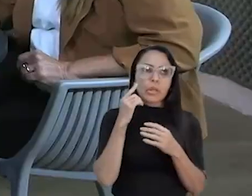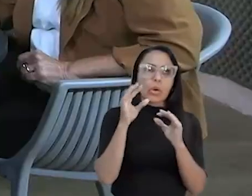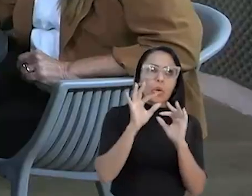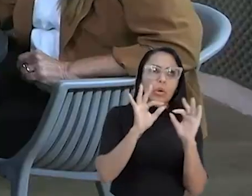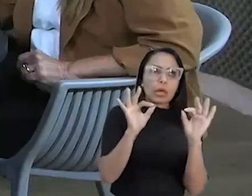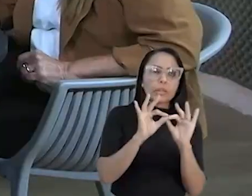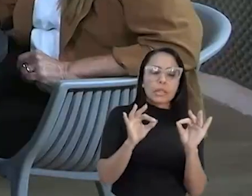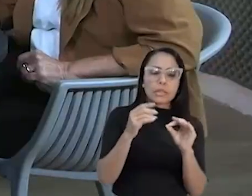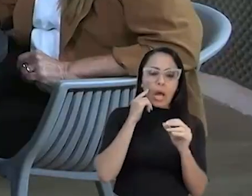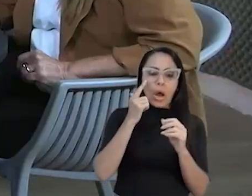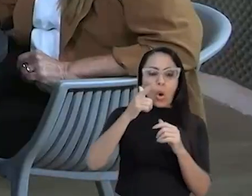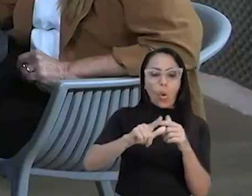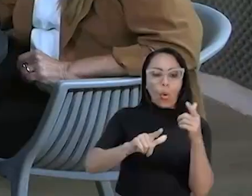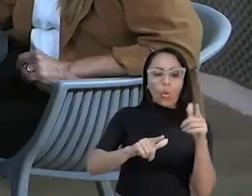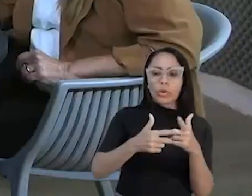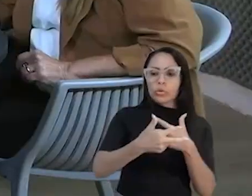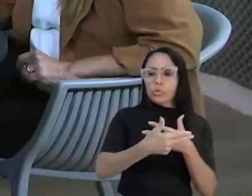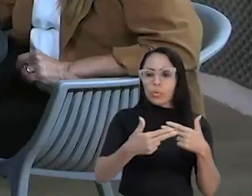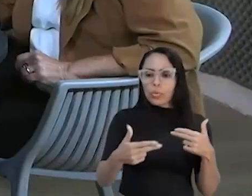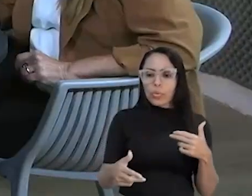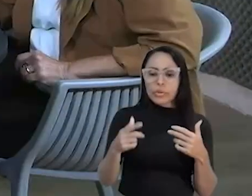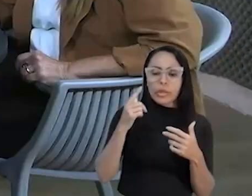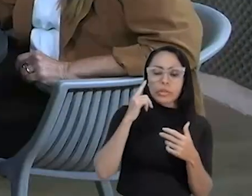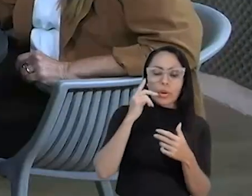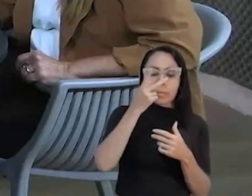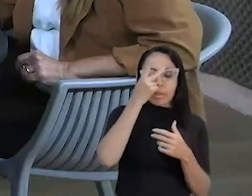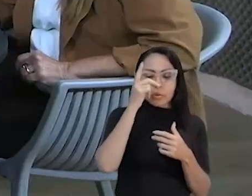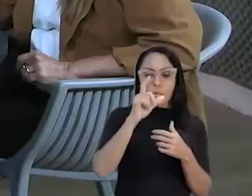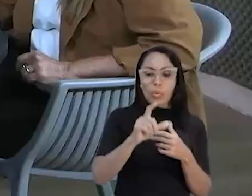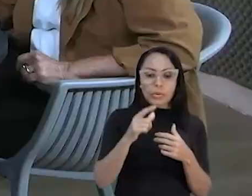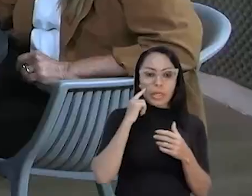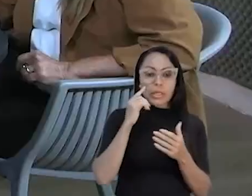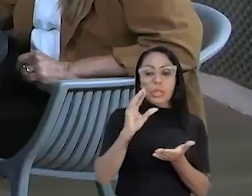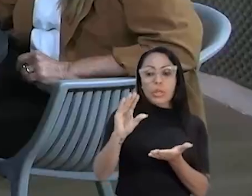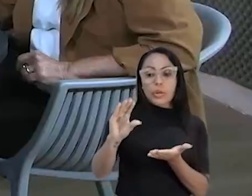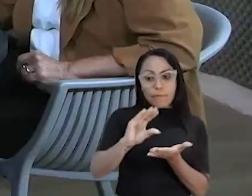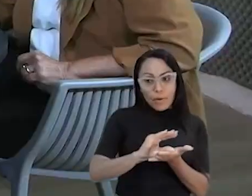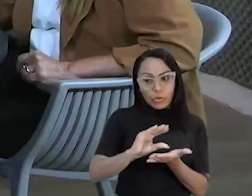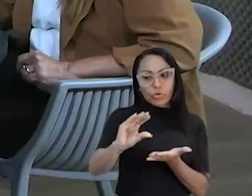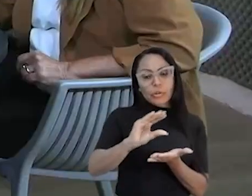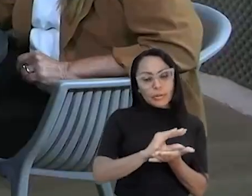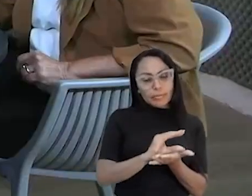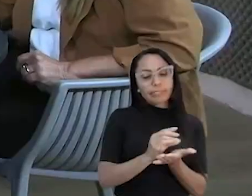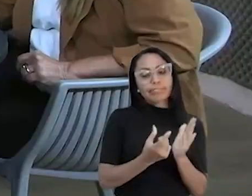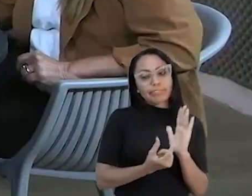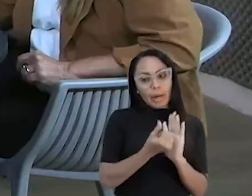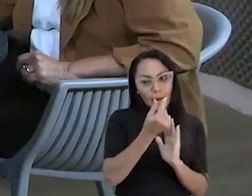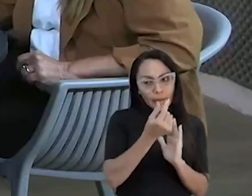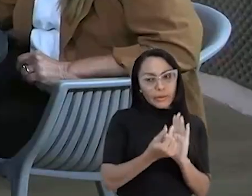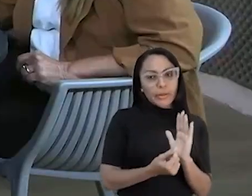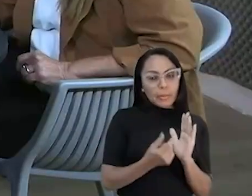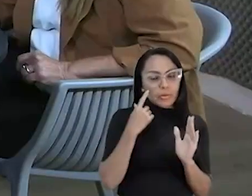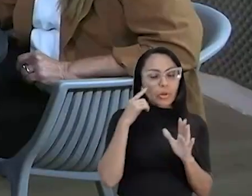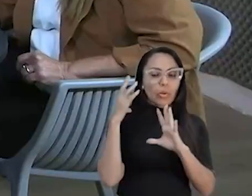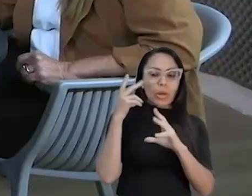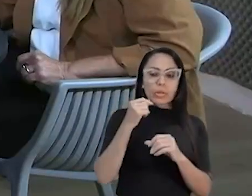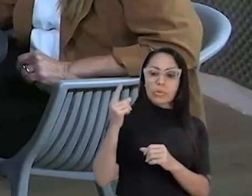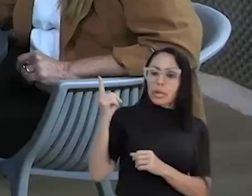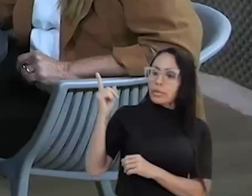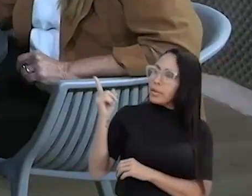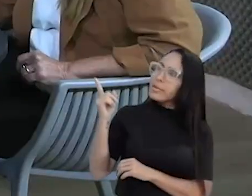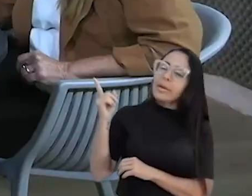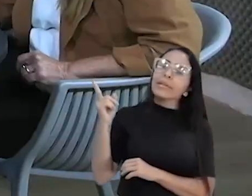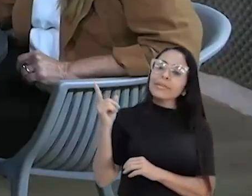formar outras coisas, né? Então, a pessoa acaba tendo que investir mais para chegar a um resultado desse que a gente está vendo